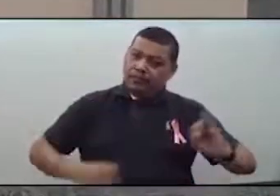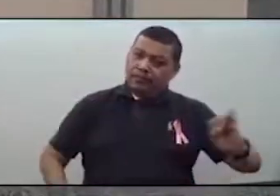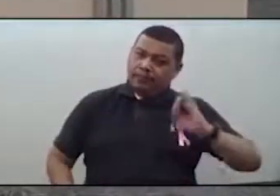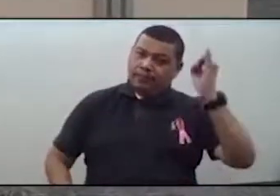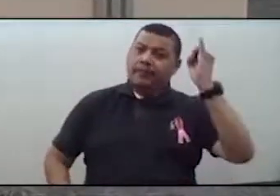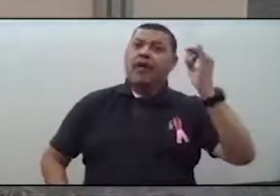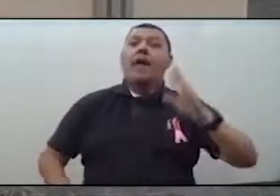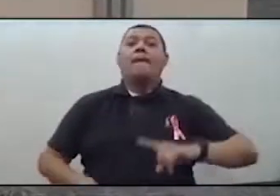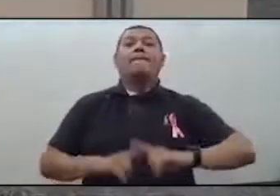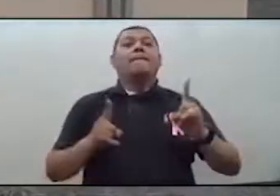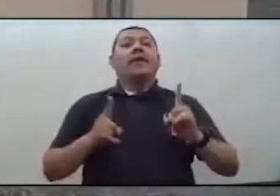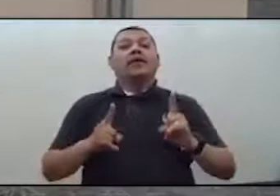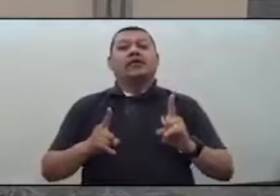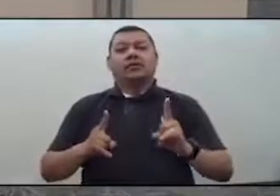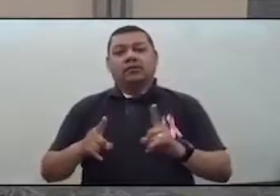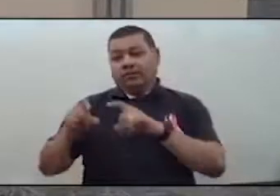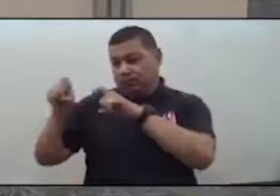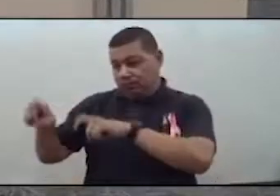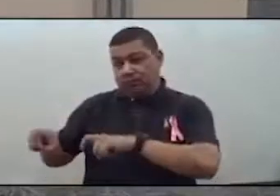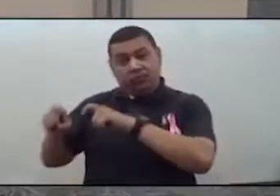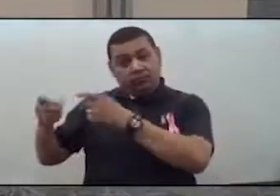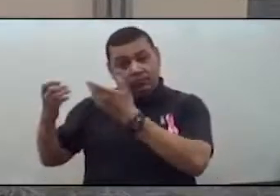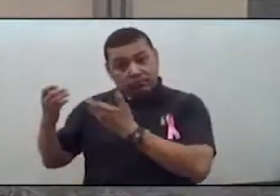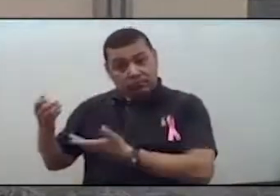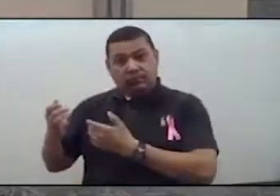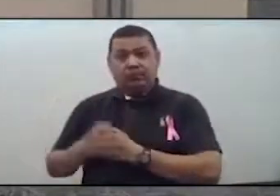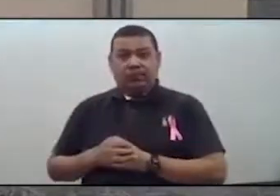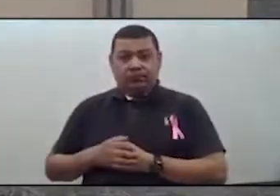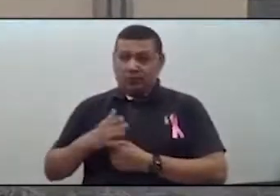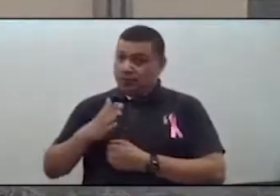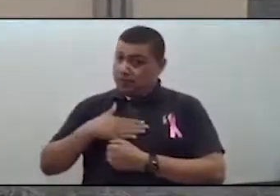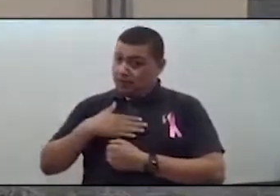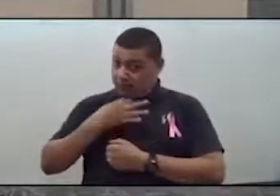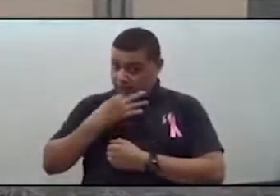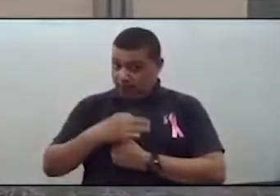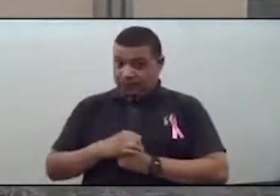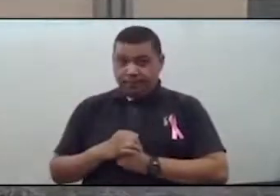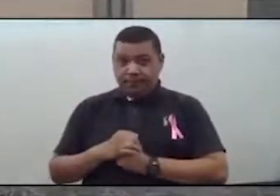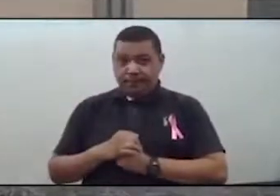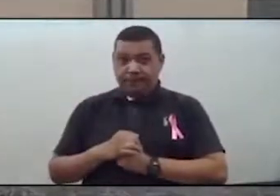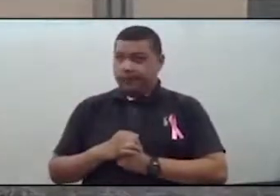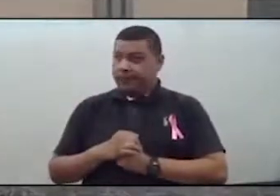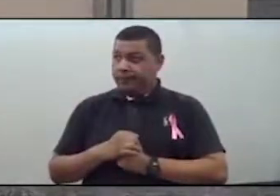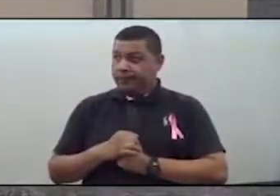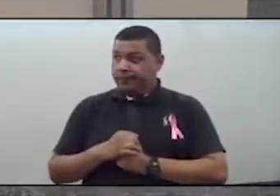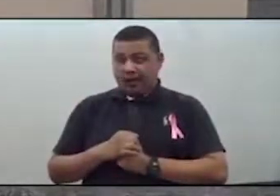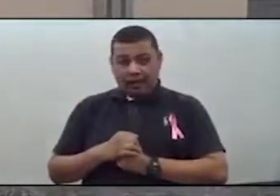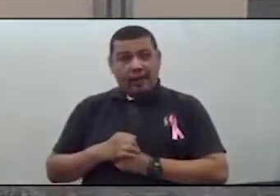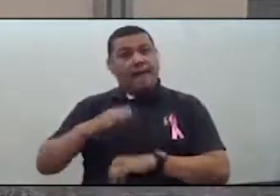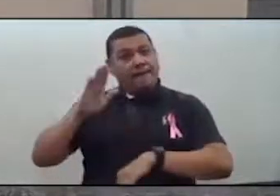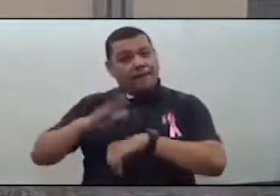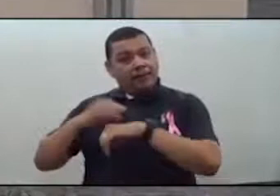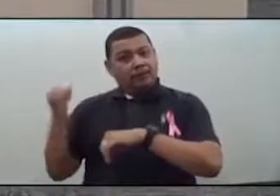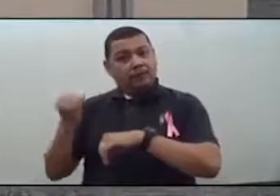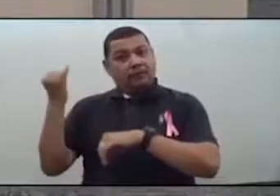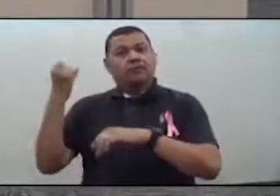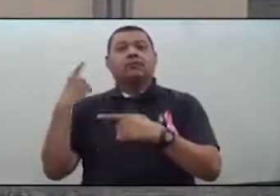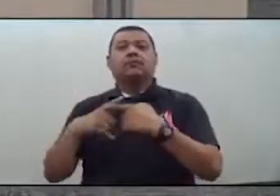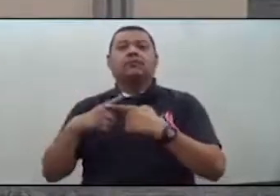mas a Secretaria de Agricultura, no meu ver, ela, para mim, é uma das mais importantes, até